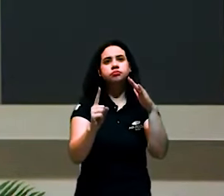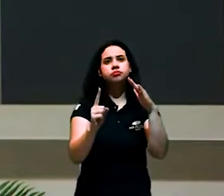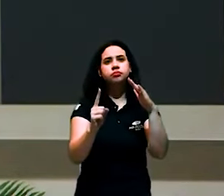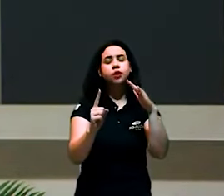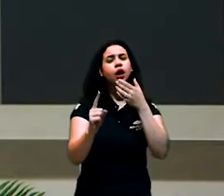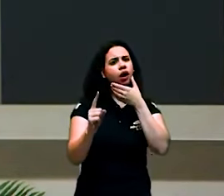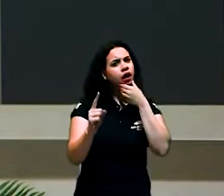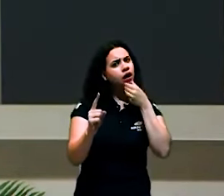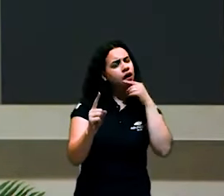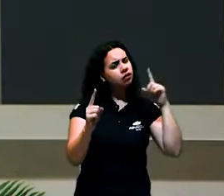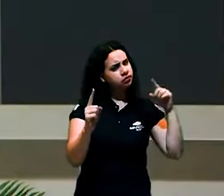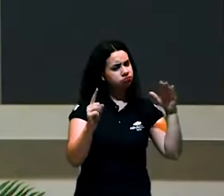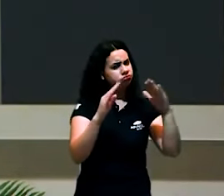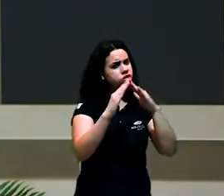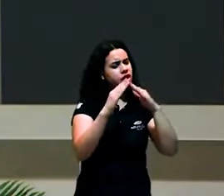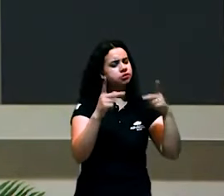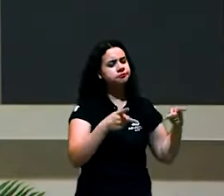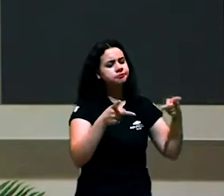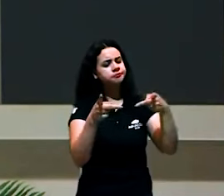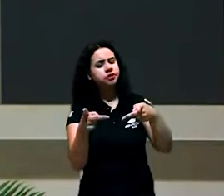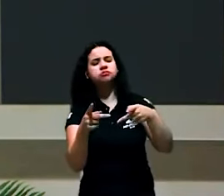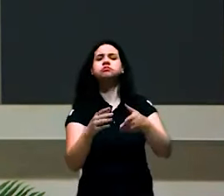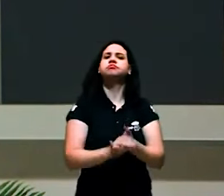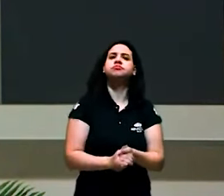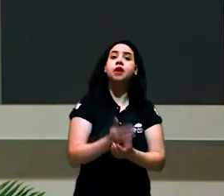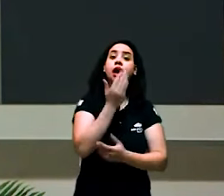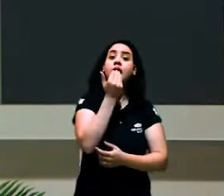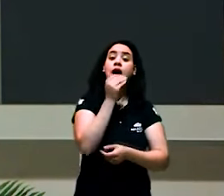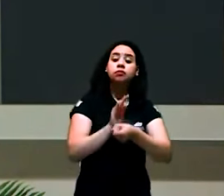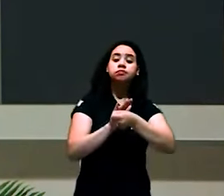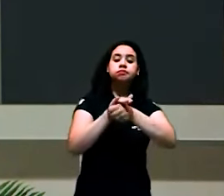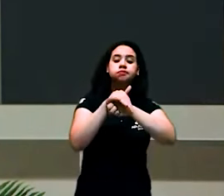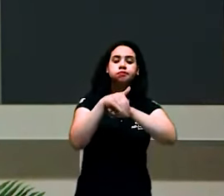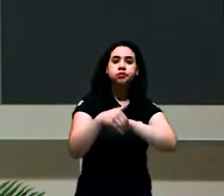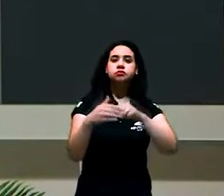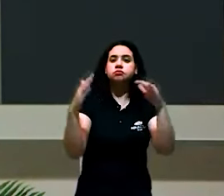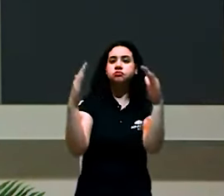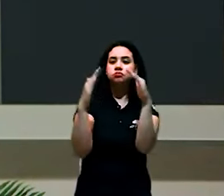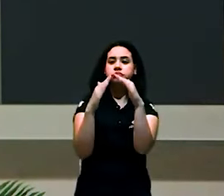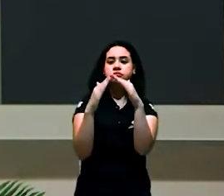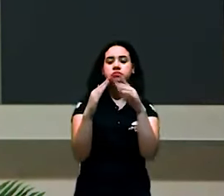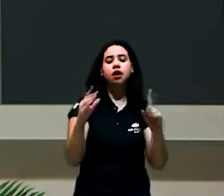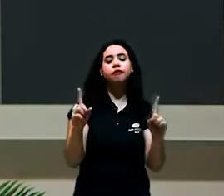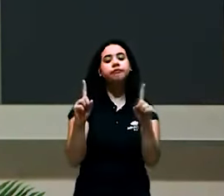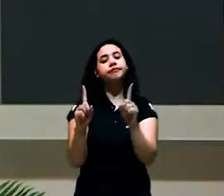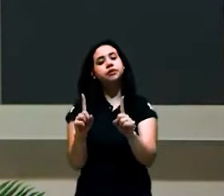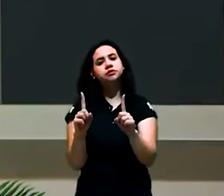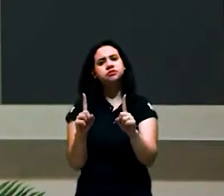né? Estão de acordo comigo? Vocês já estão cansados, correram o dia, trabalhou o dia, e a visita fica